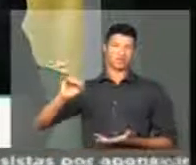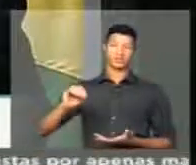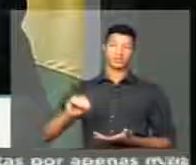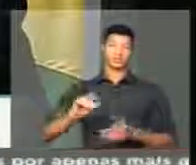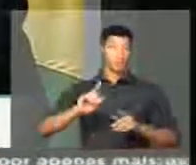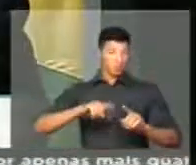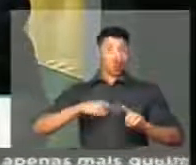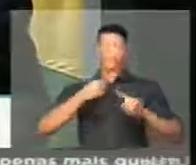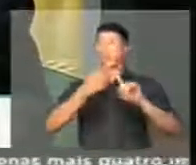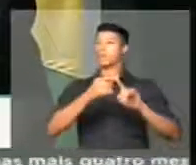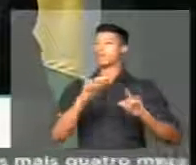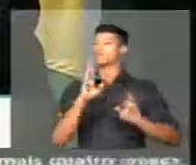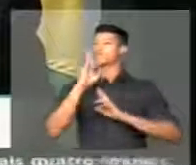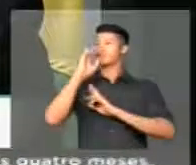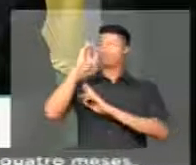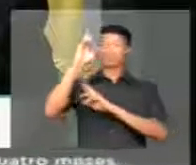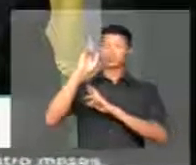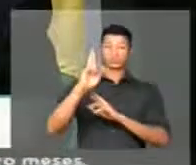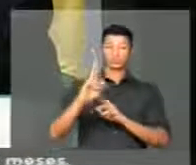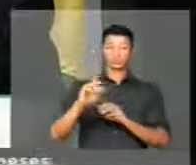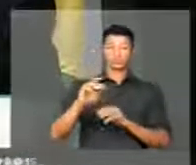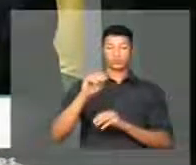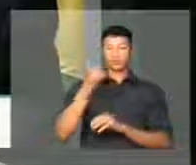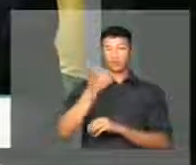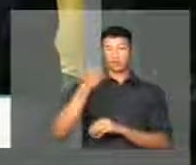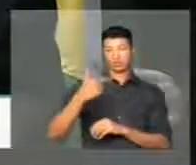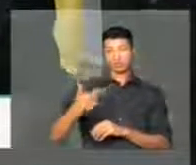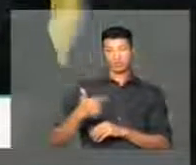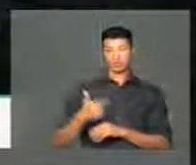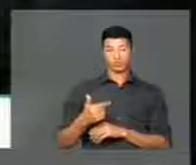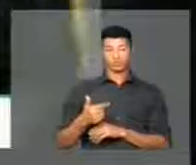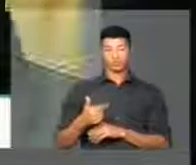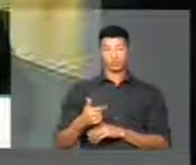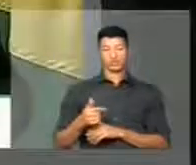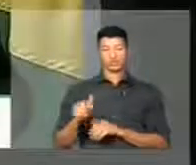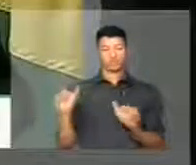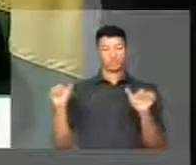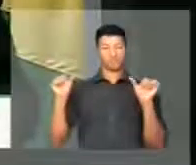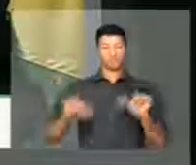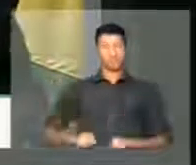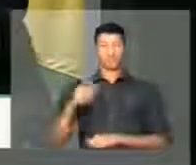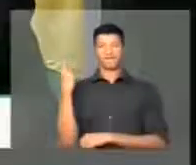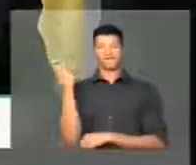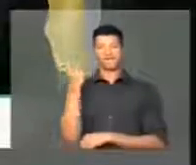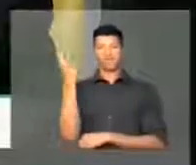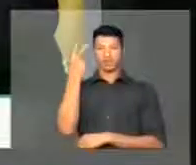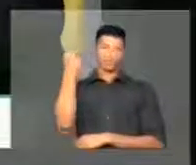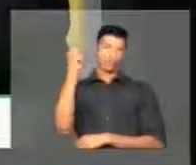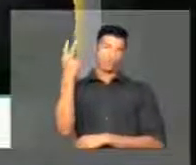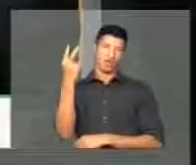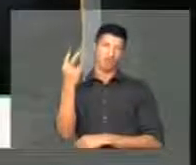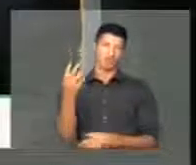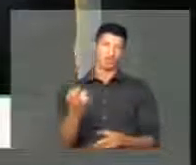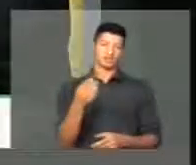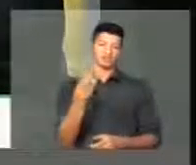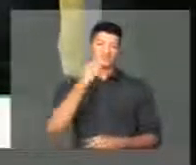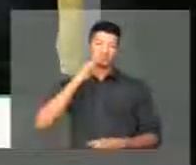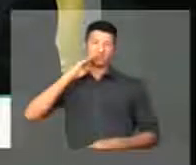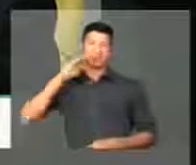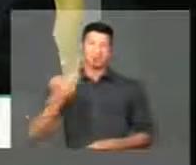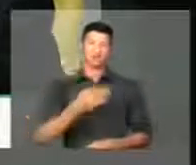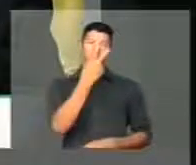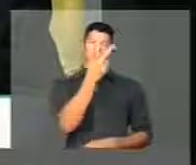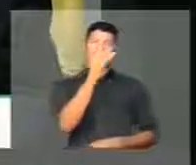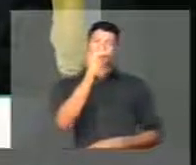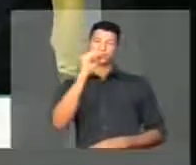o mais representativo. O segundo, a falida Venezuela, 3 bilhões